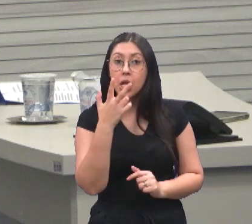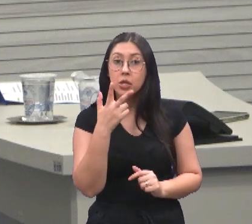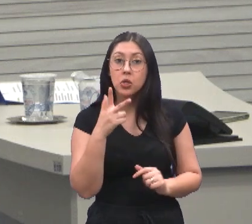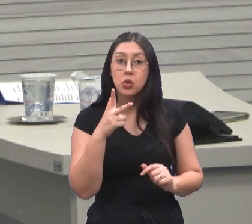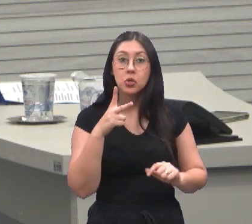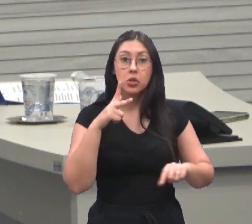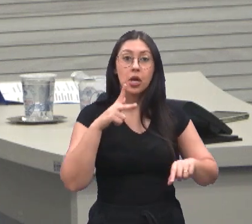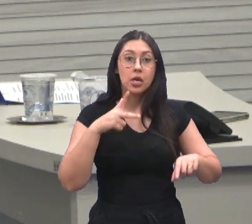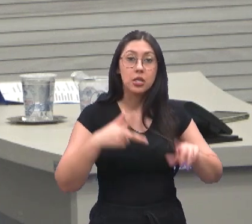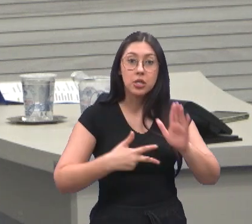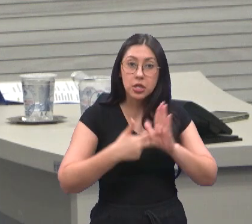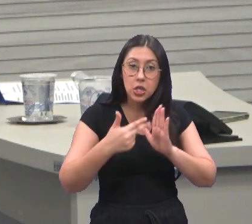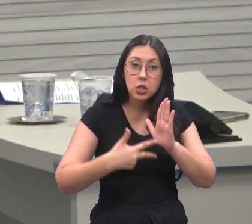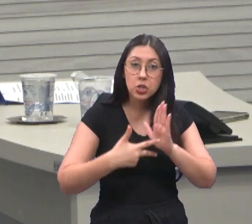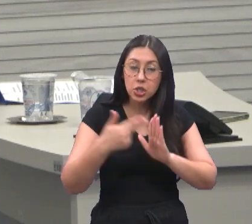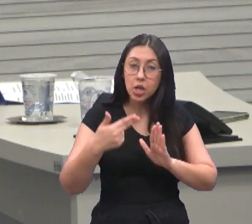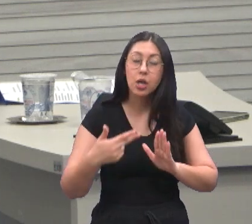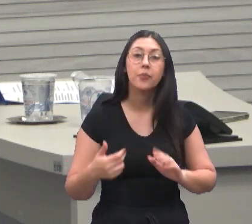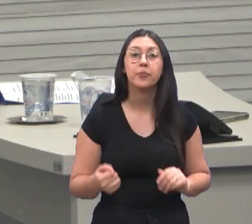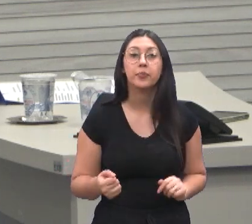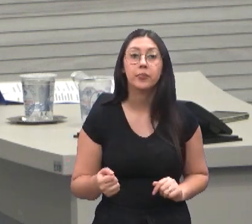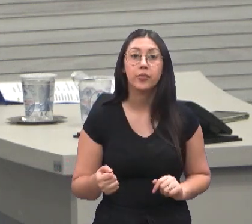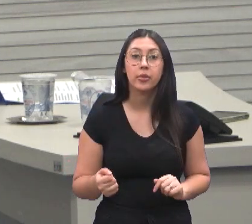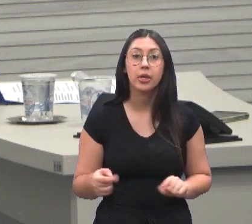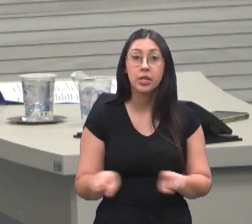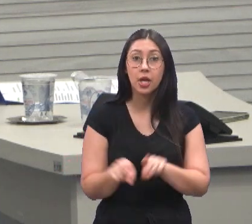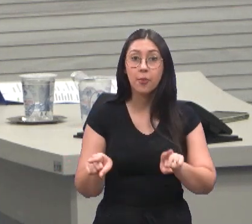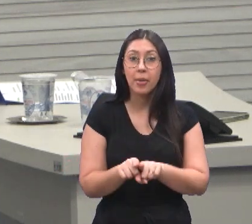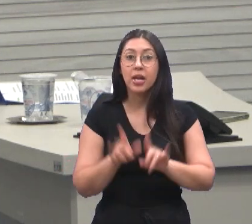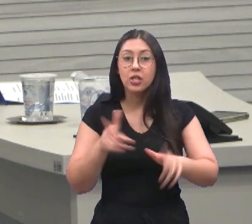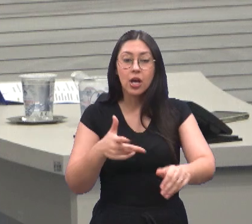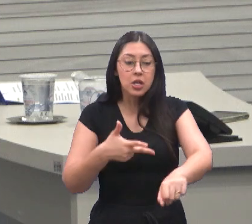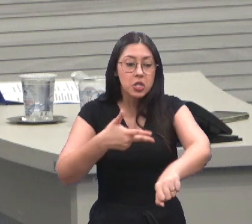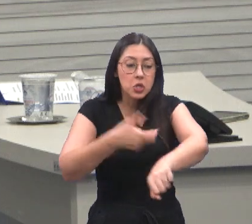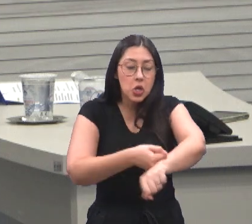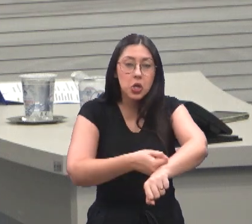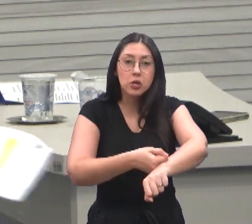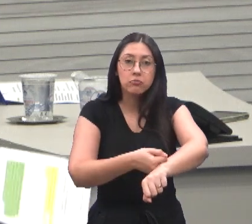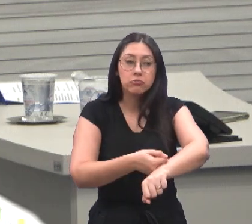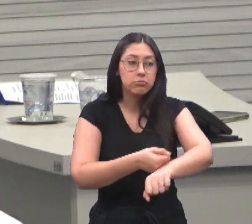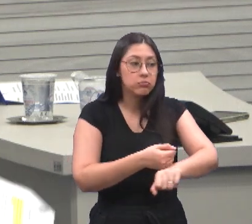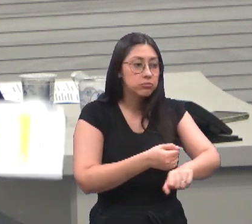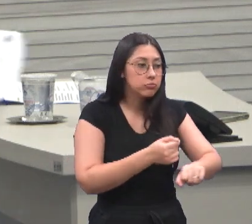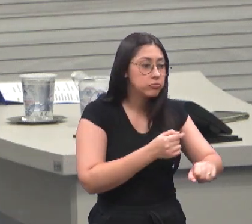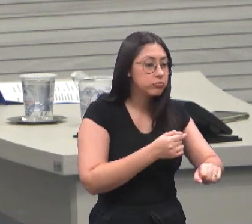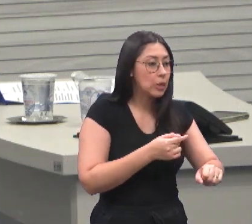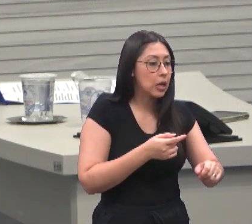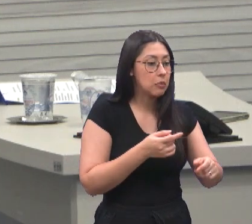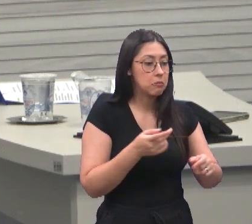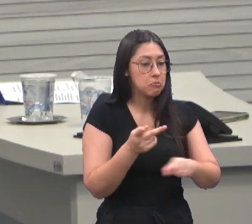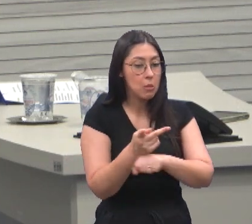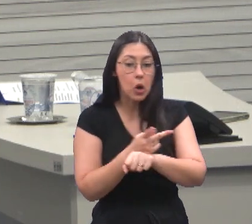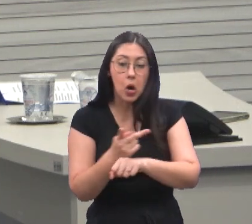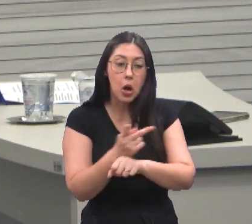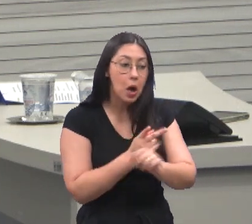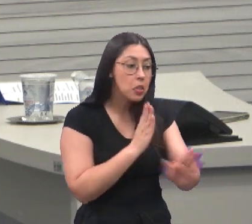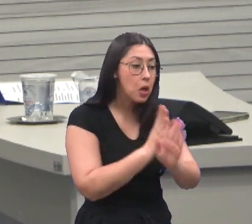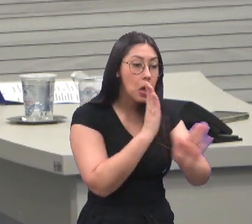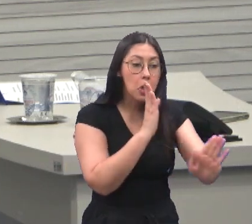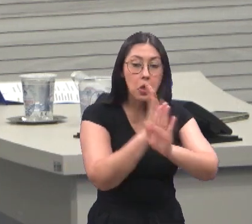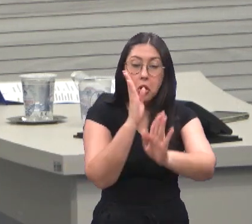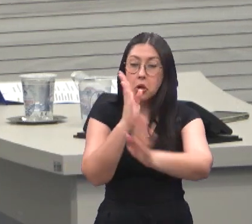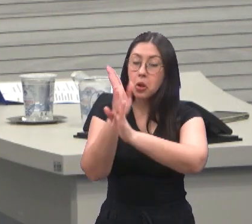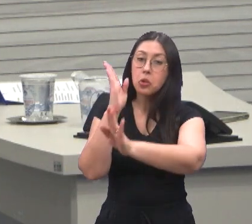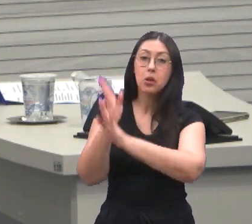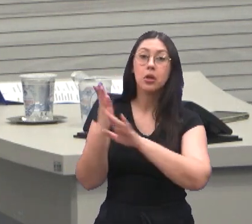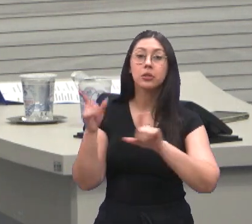lembro quando começou a microchipar os animais para identificar em caso de abandono, também quando o animal foge, você